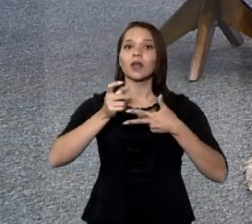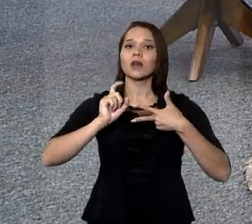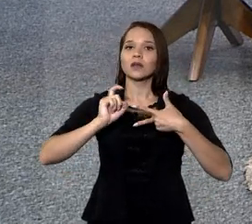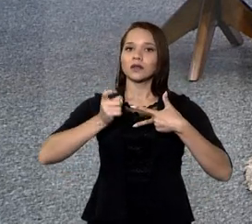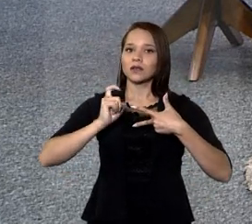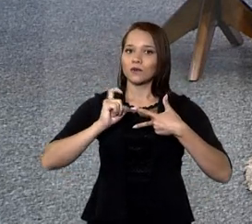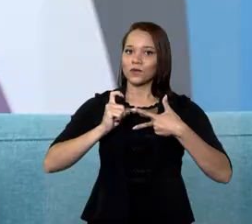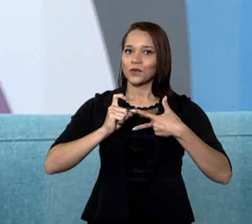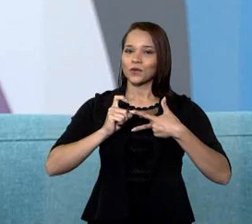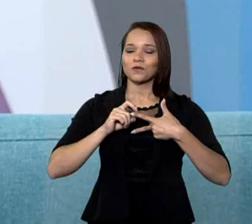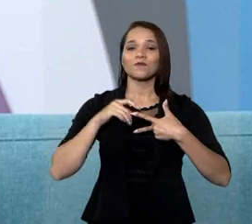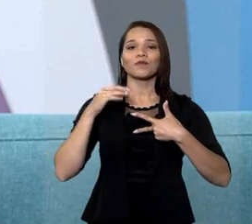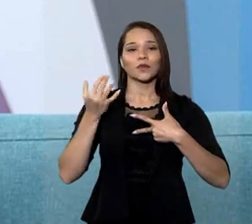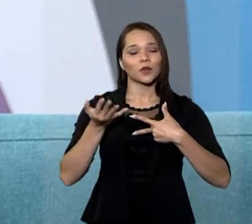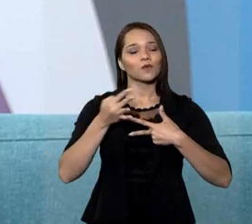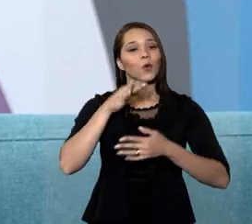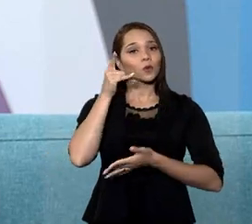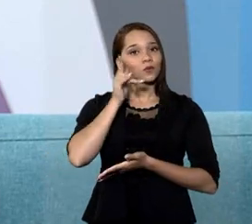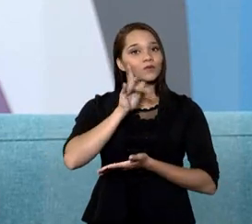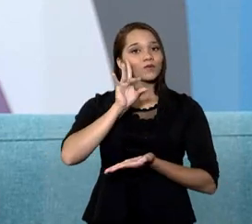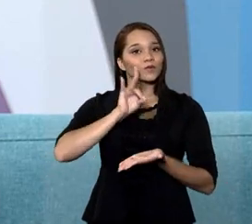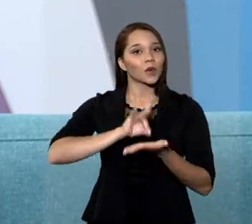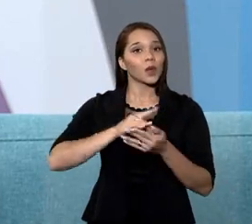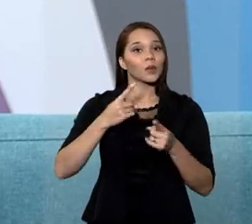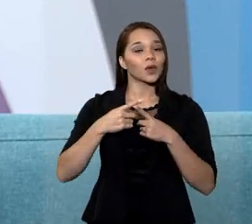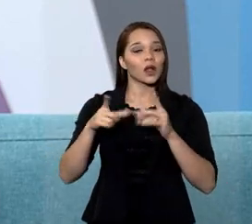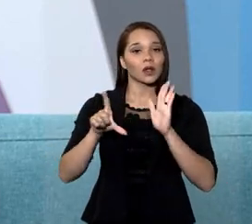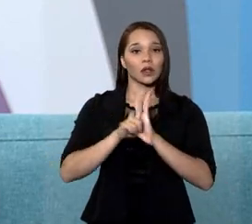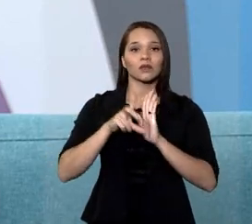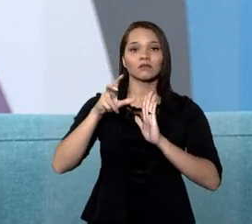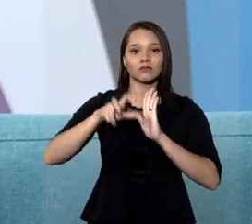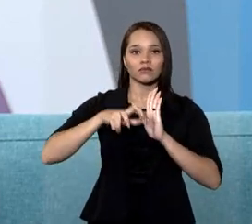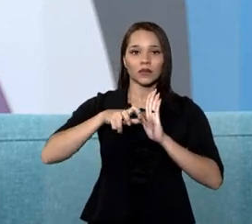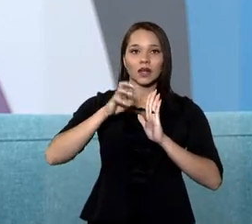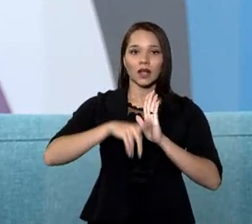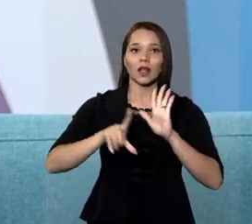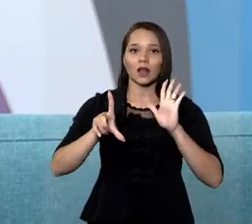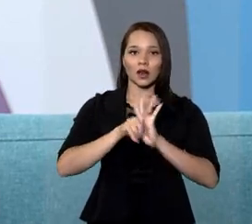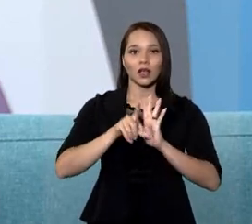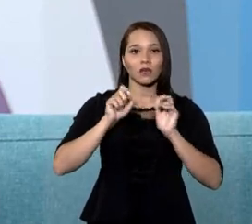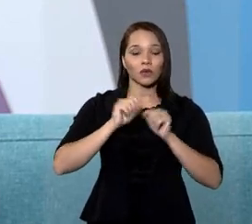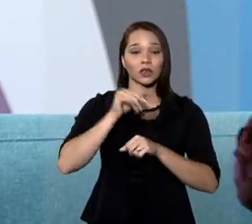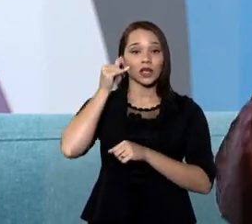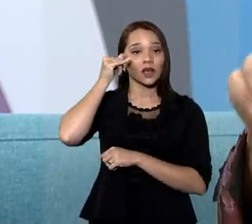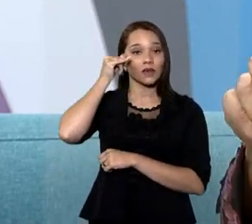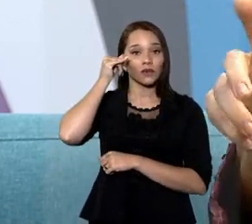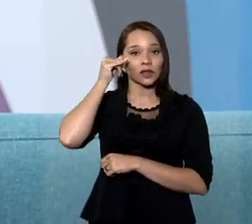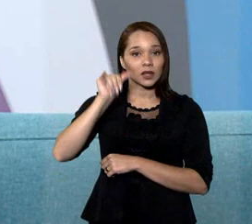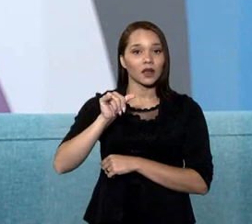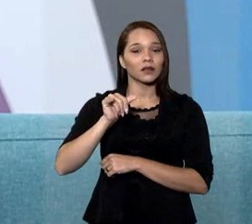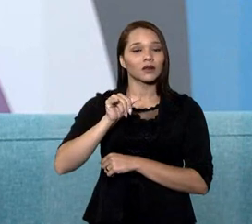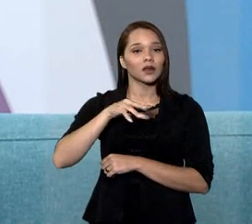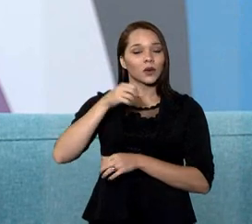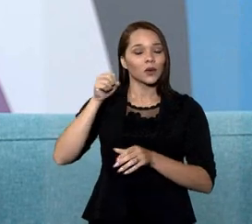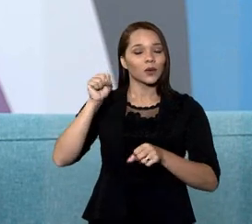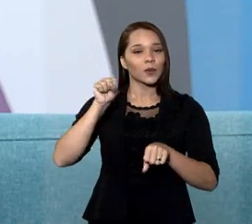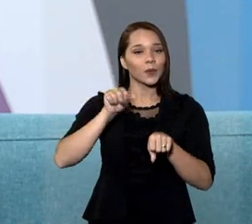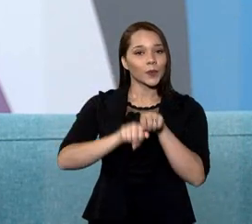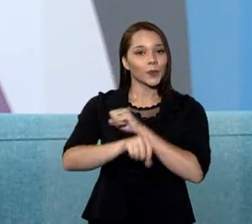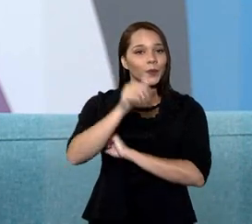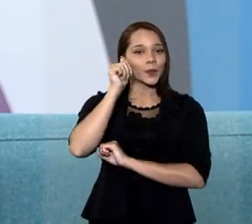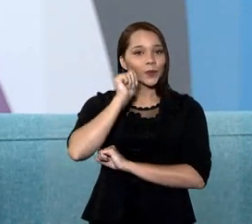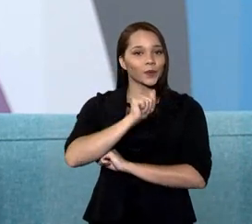executivo então isso funciona porque a lei maria da penha é a que pode prevenir os